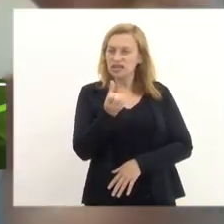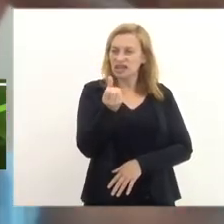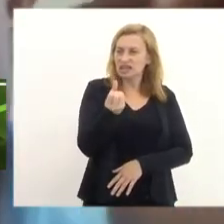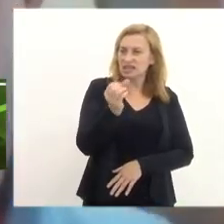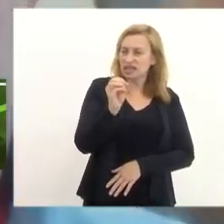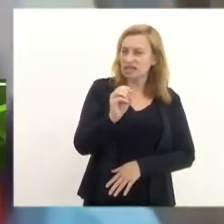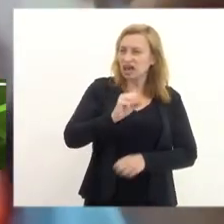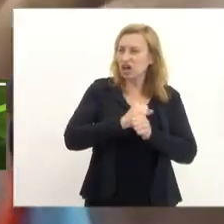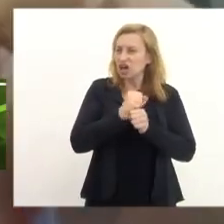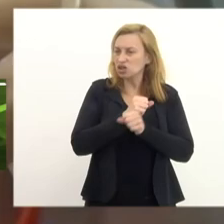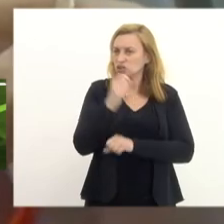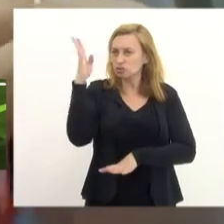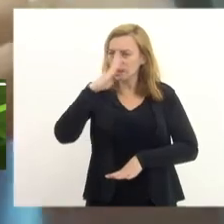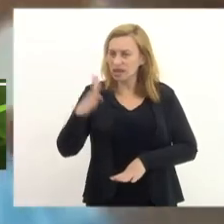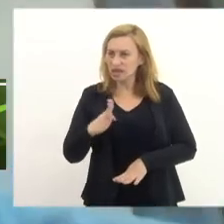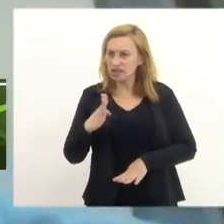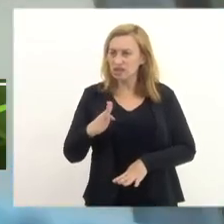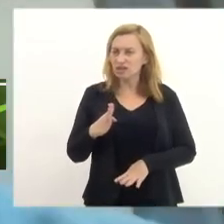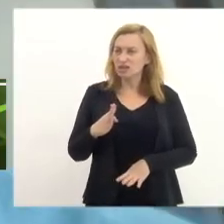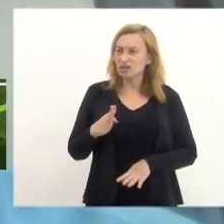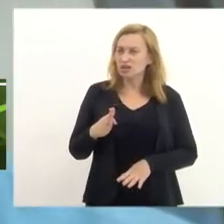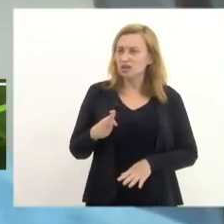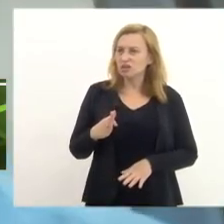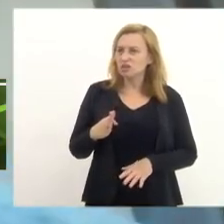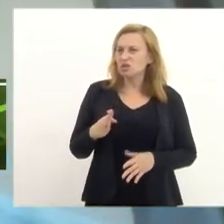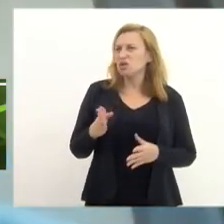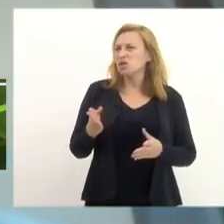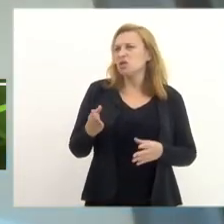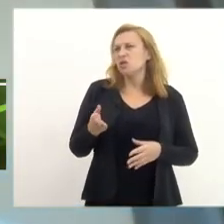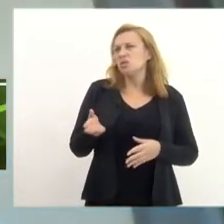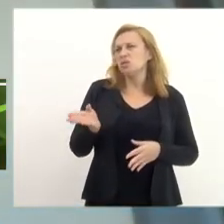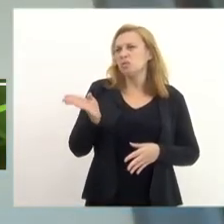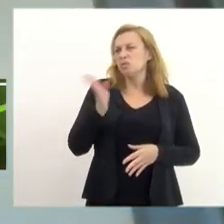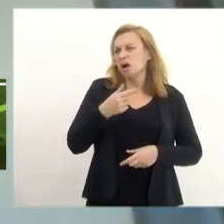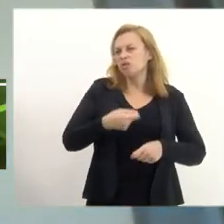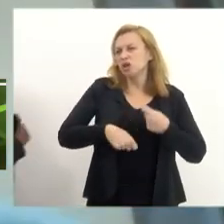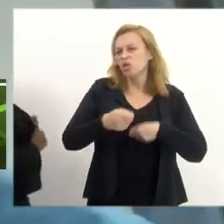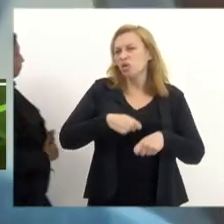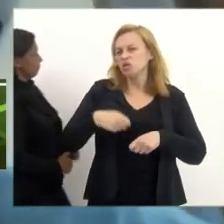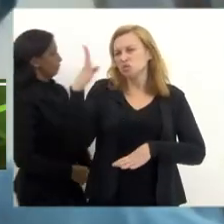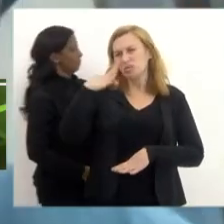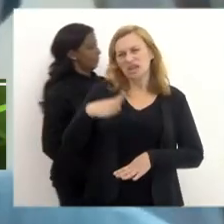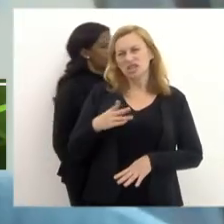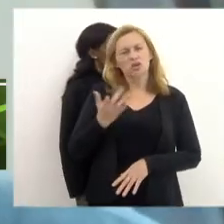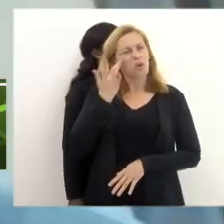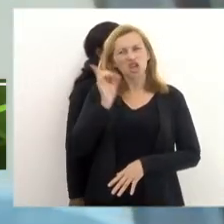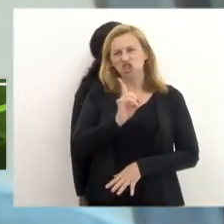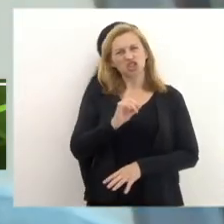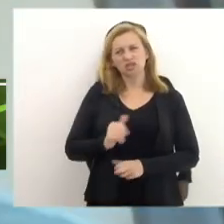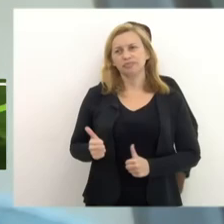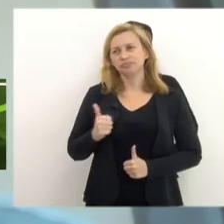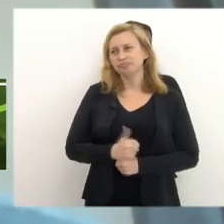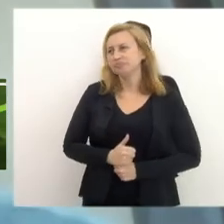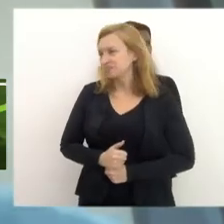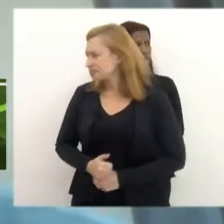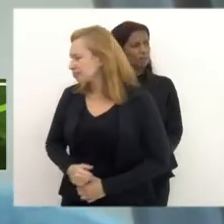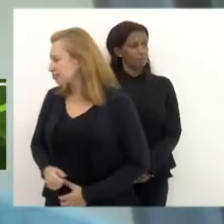A Total tem 45 anos no Brasil. Não deve ser um mau negócio investir no Brasil. Não deve ser tão ruim assim, porque,